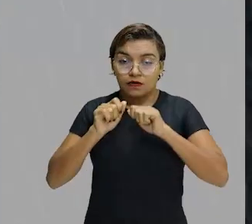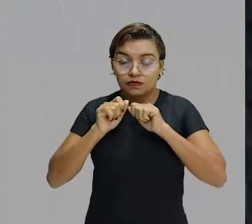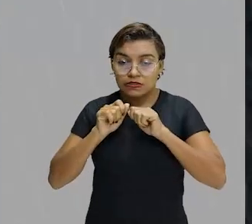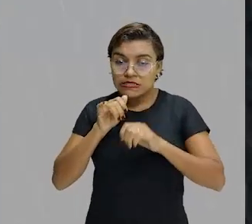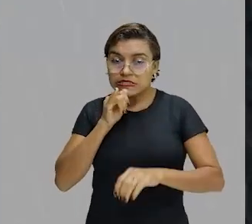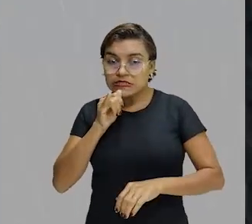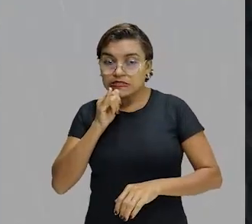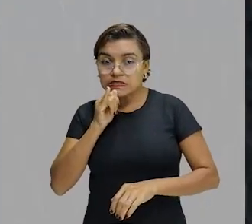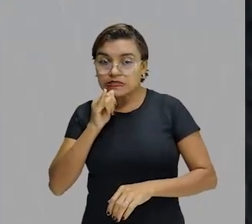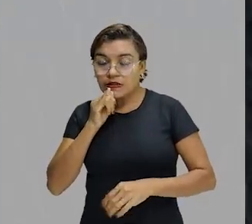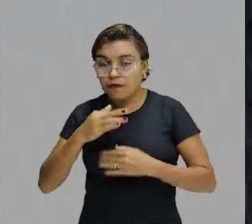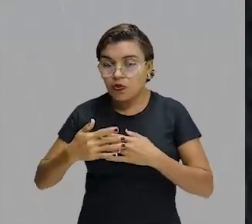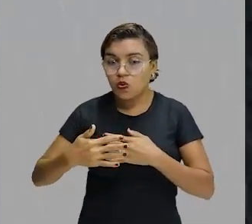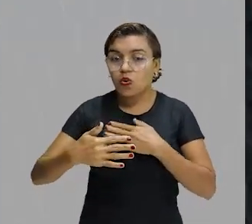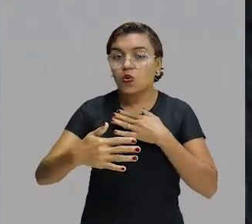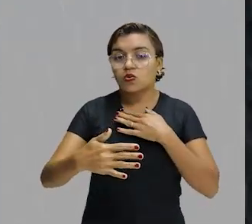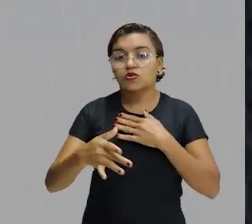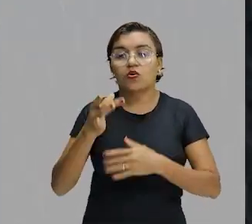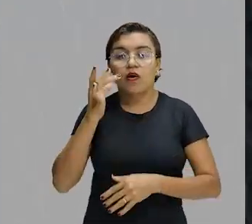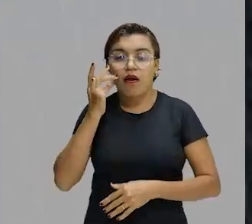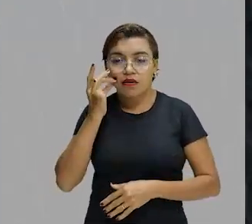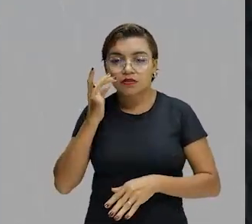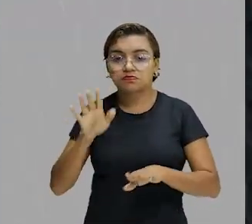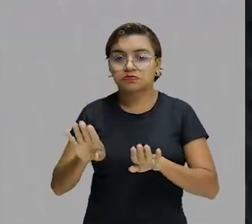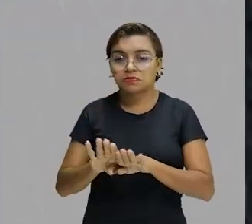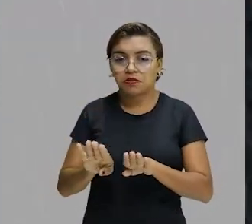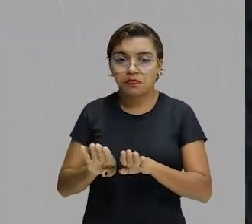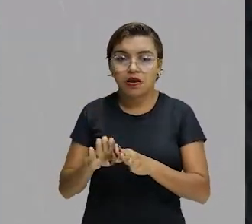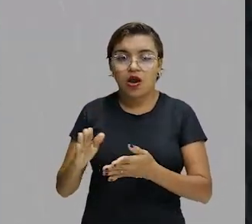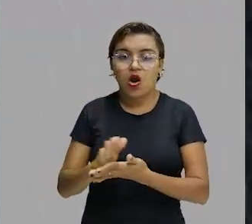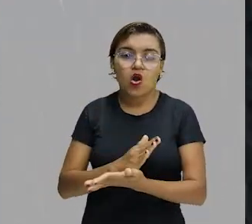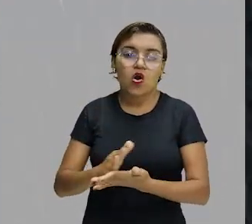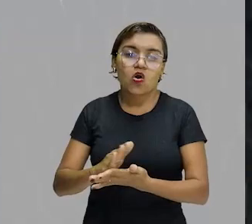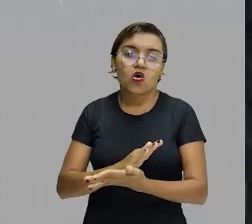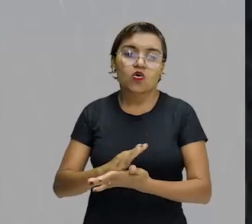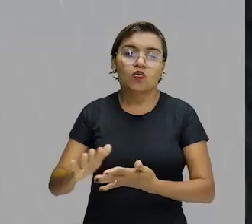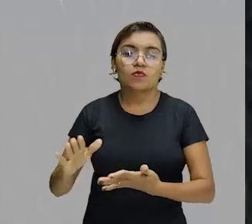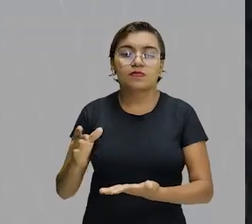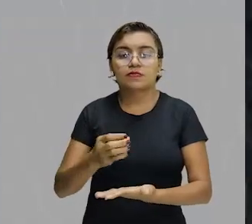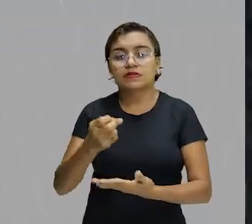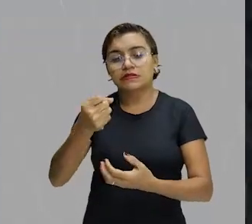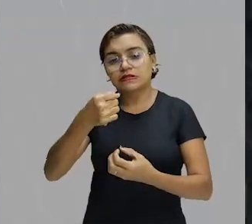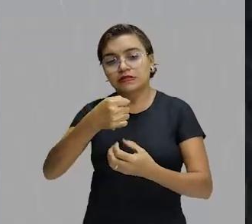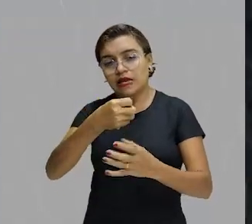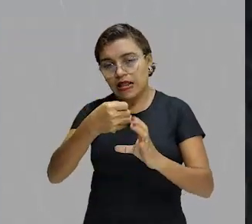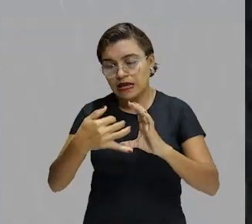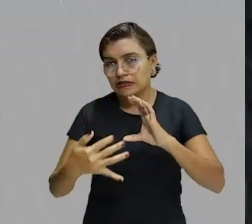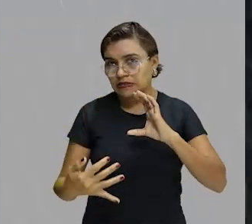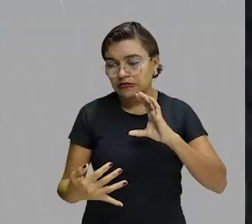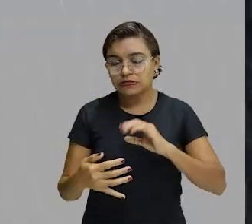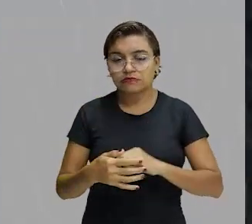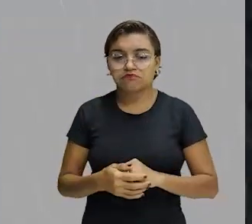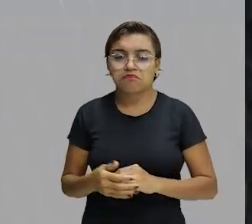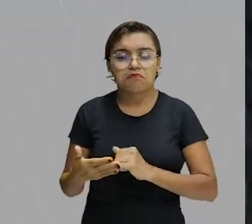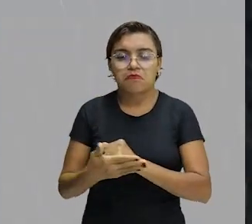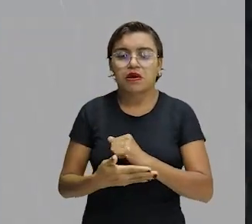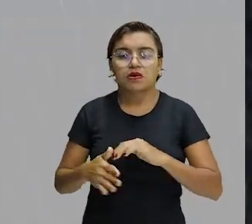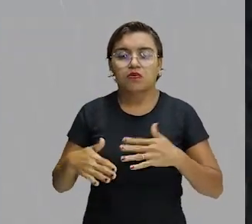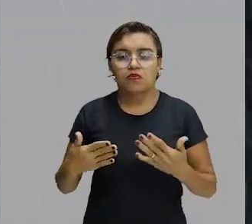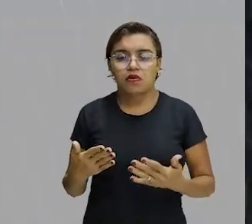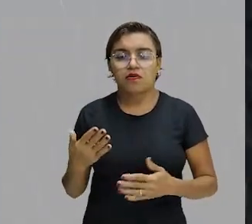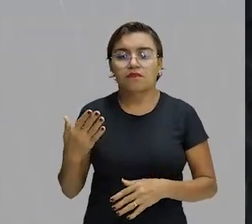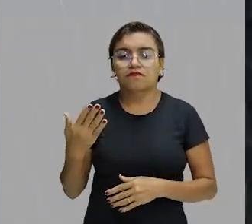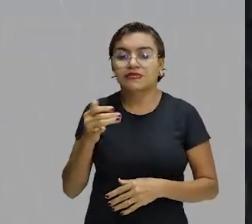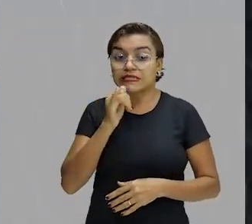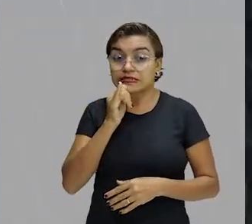continuação do realismo, extrapola, como eu falei para vocês, algumas das características desses paradigmas. Né? Qual é a base dele? A filosofia